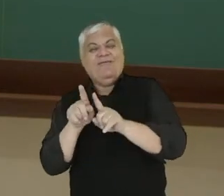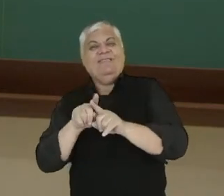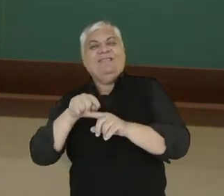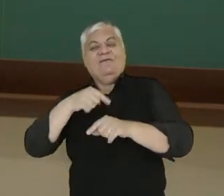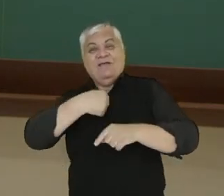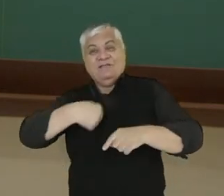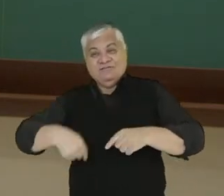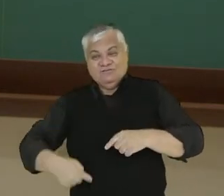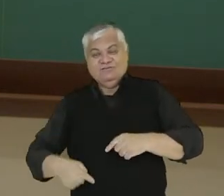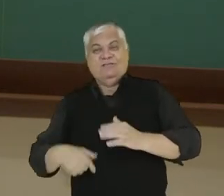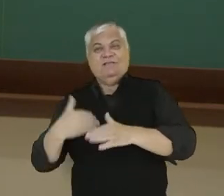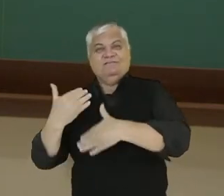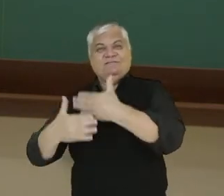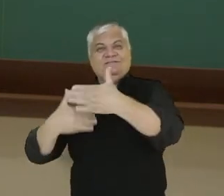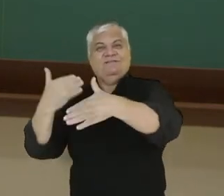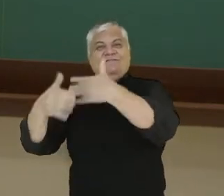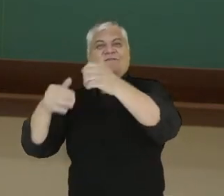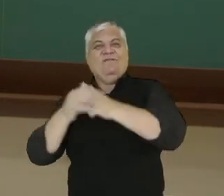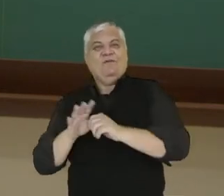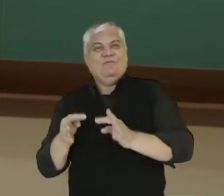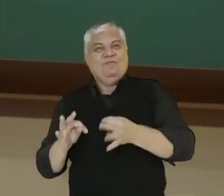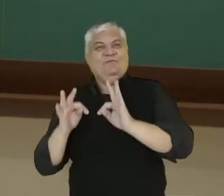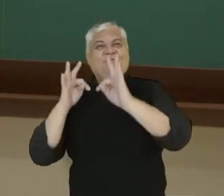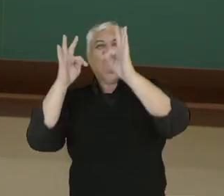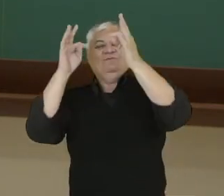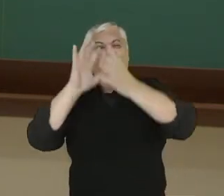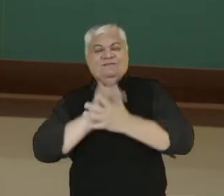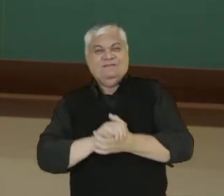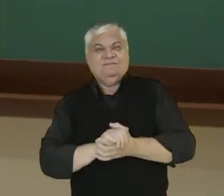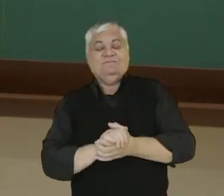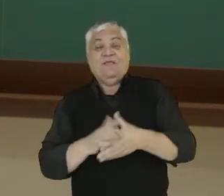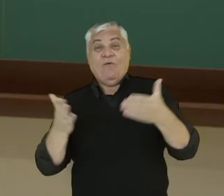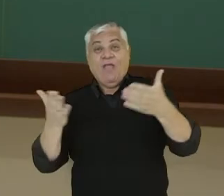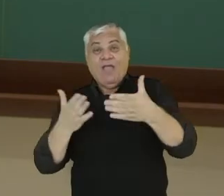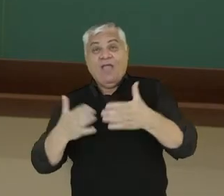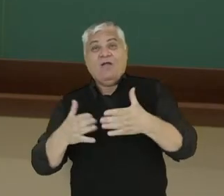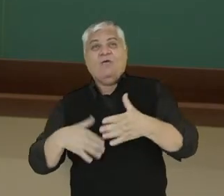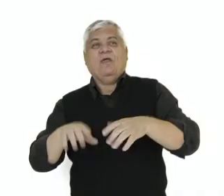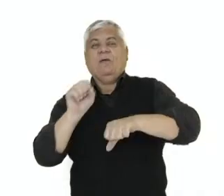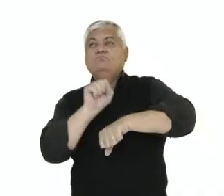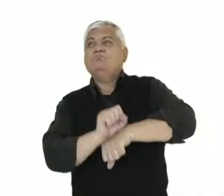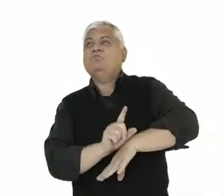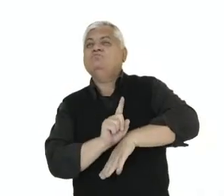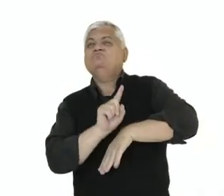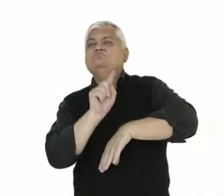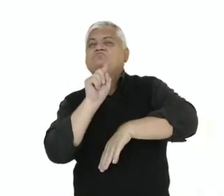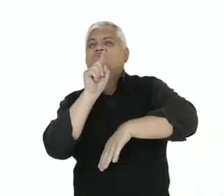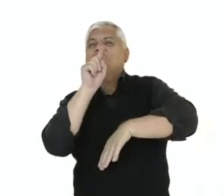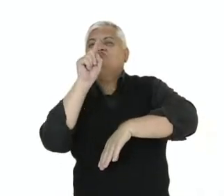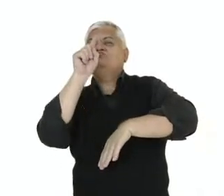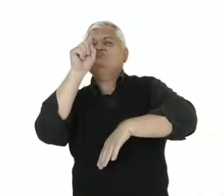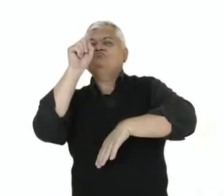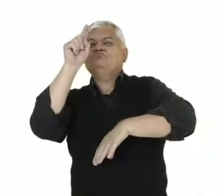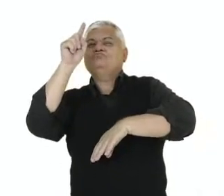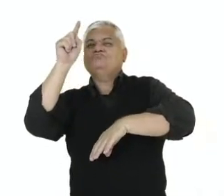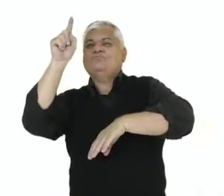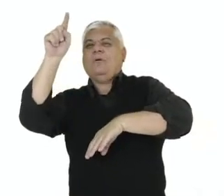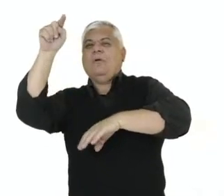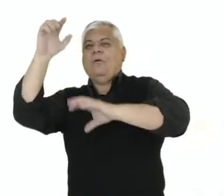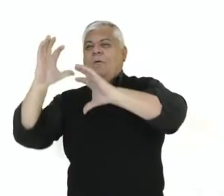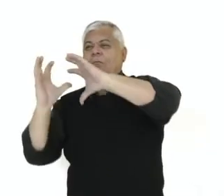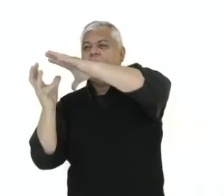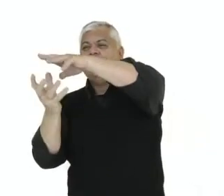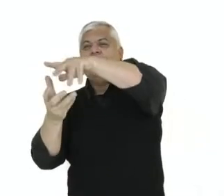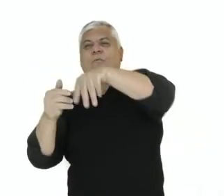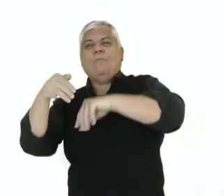também desenvolveu esse investimento, né? O país recentemente conquistou uma marca de ser o segundo do mundo a mandar um